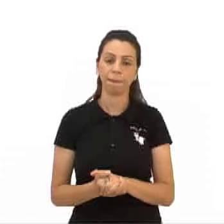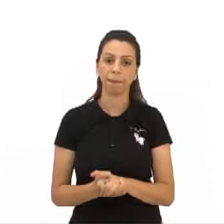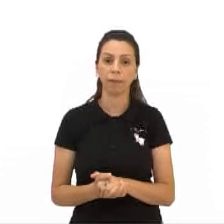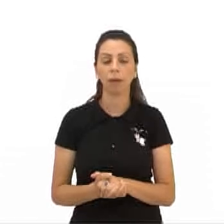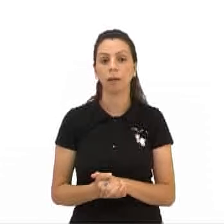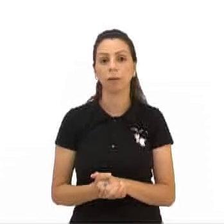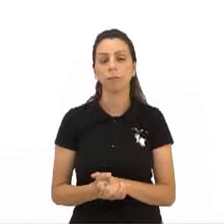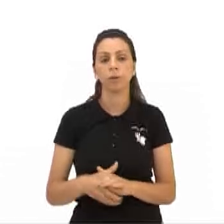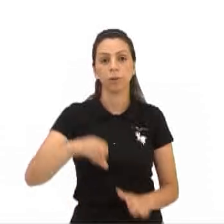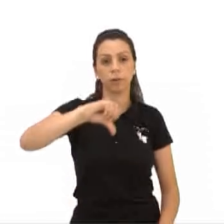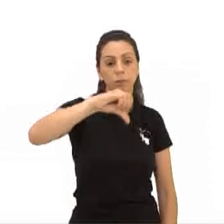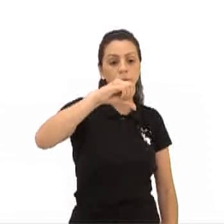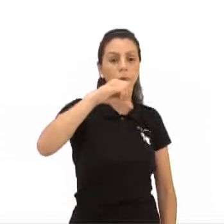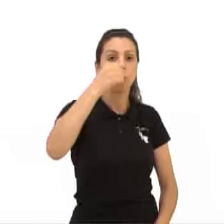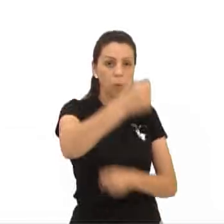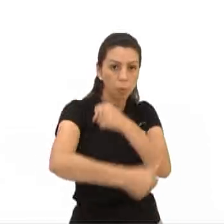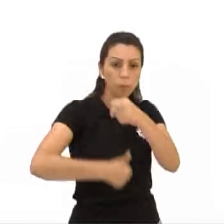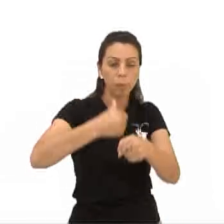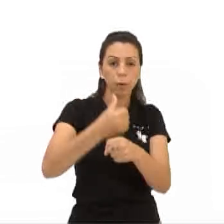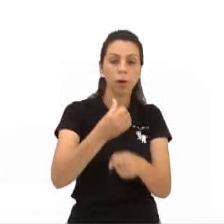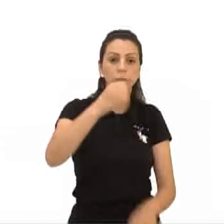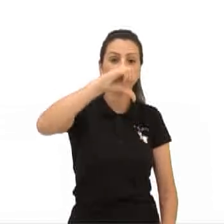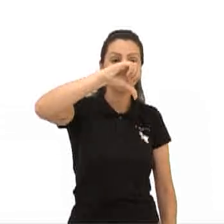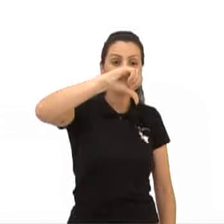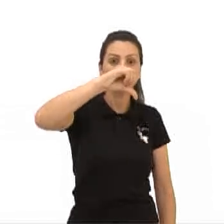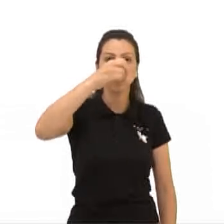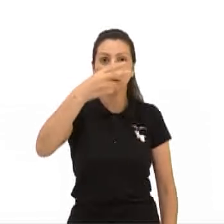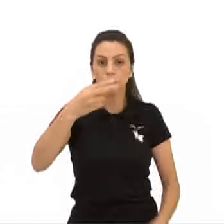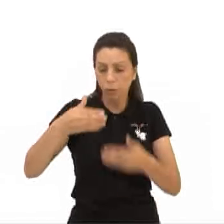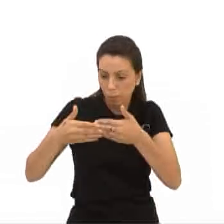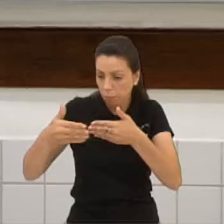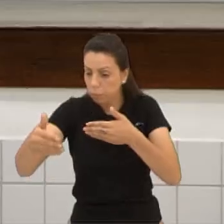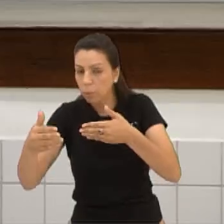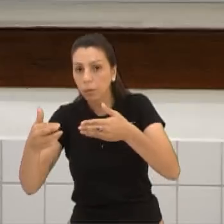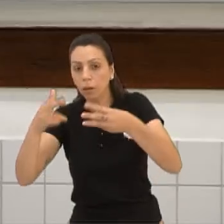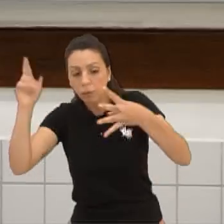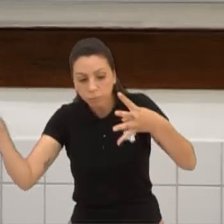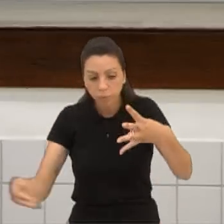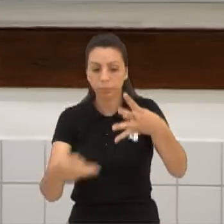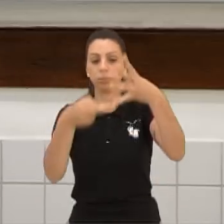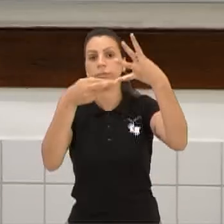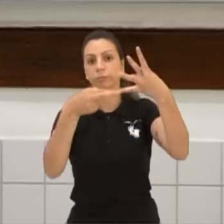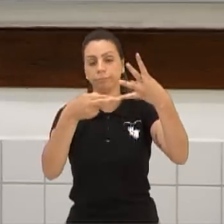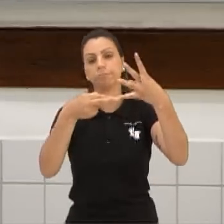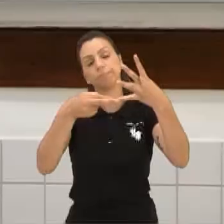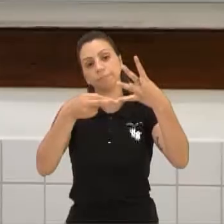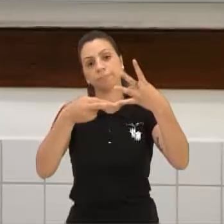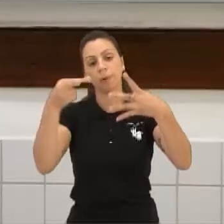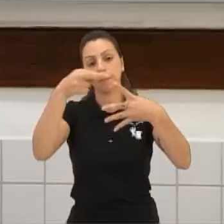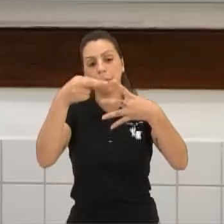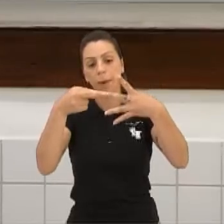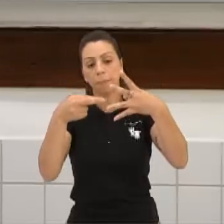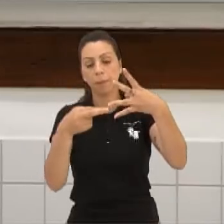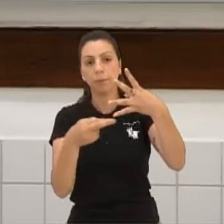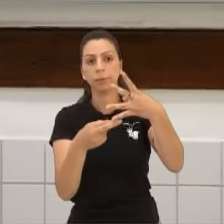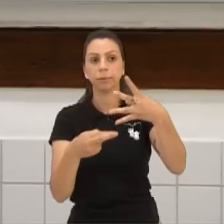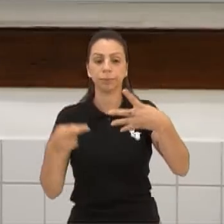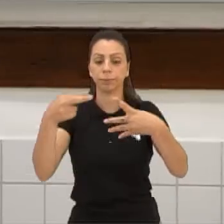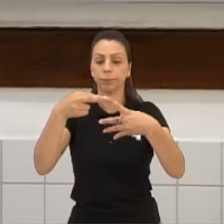houve a adição de mais um R. Hoje nós chamamos os 4 R's da sustentabilidade, que são